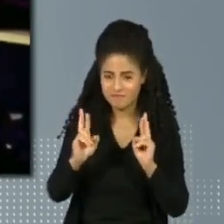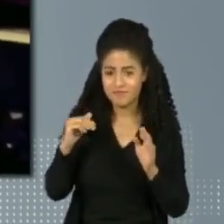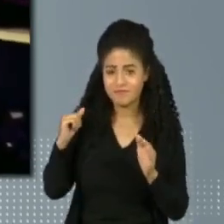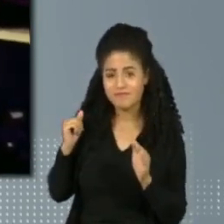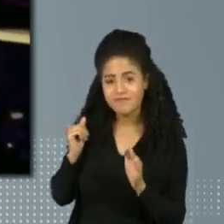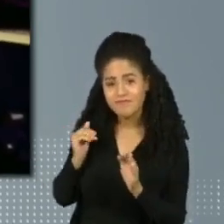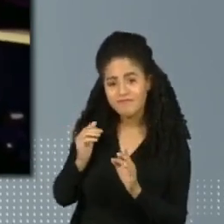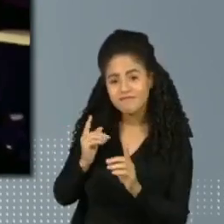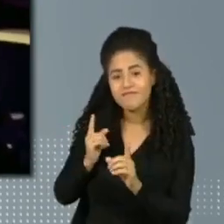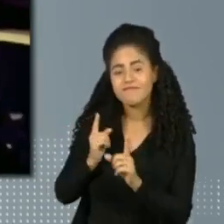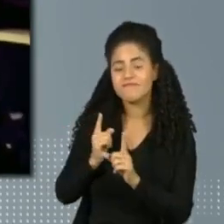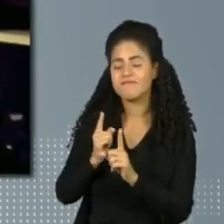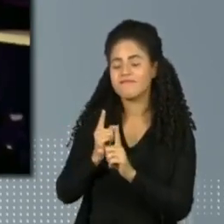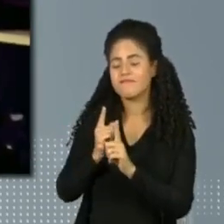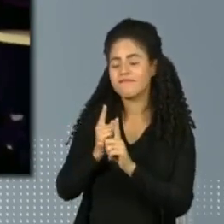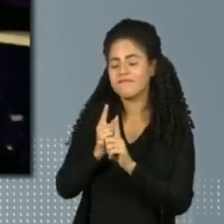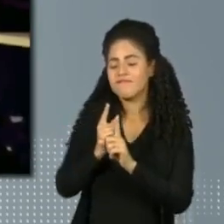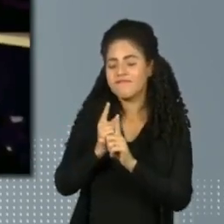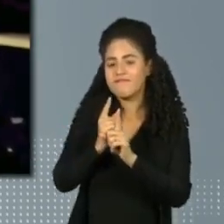encontrar-te me